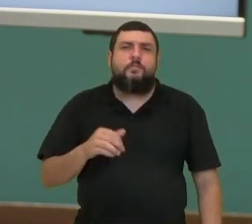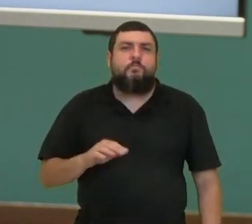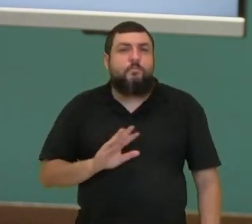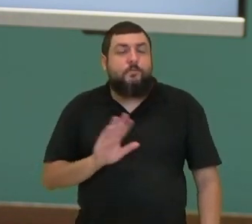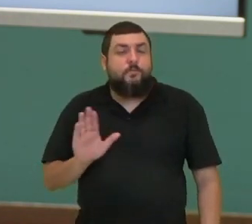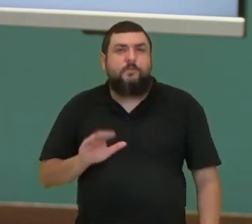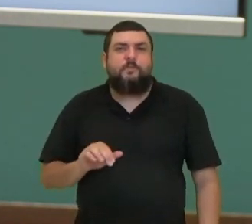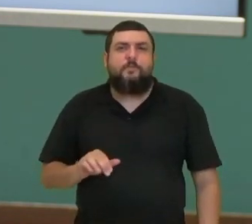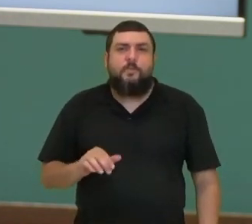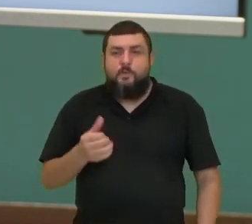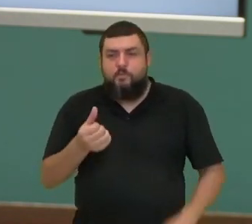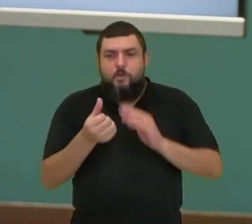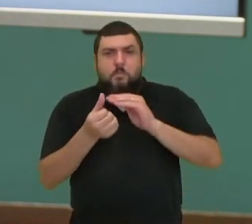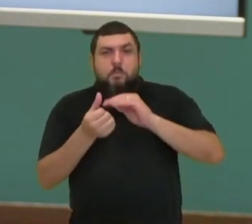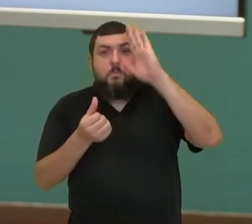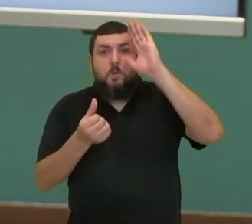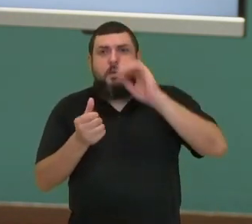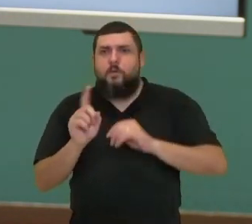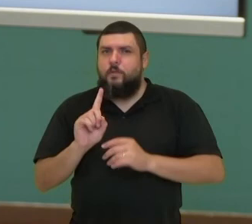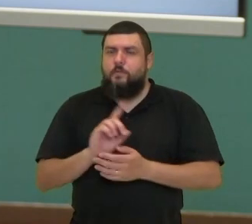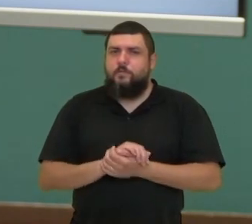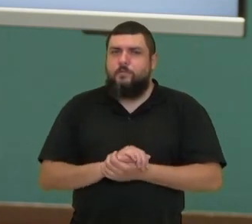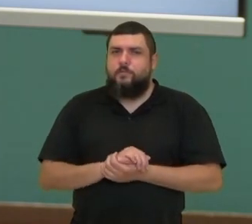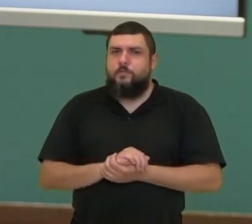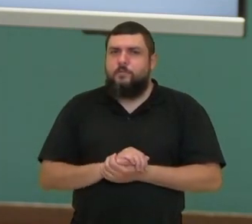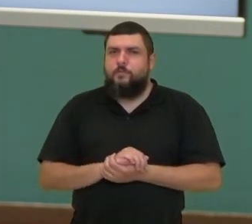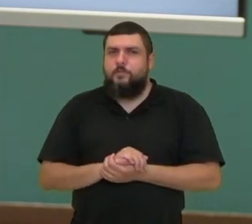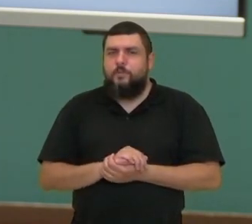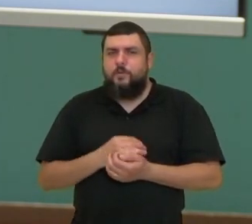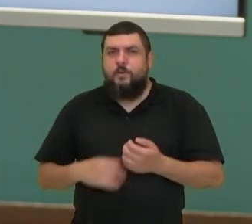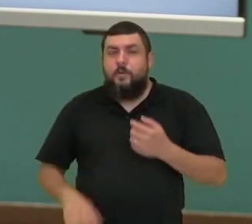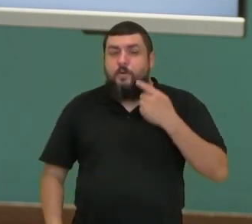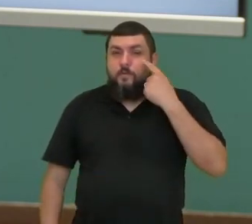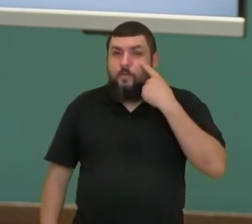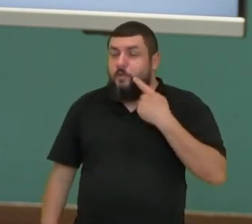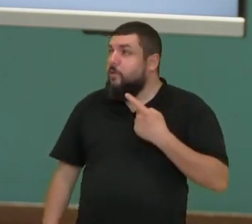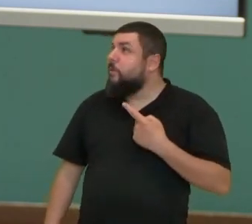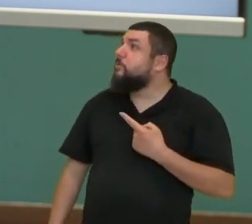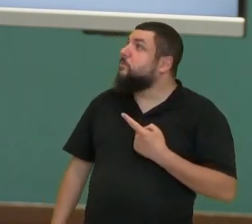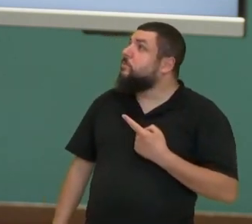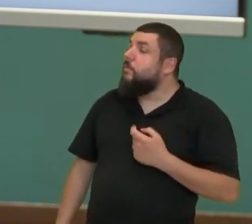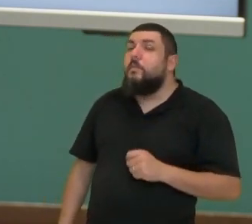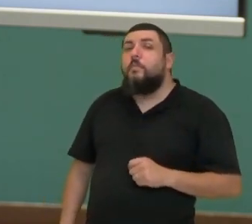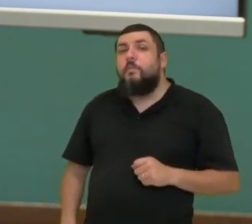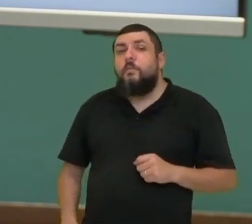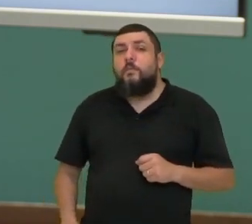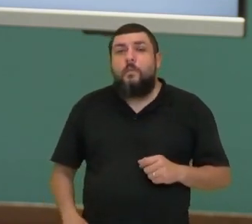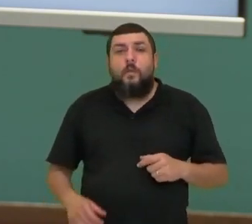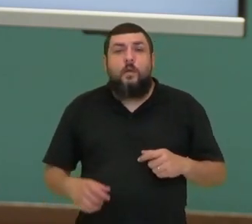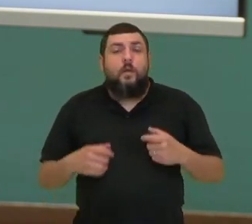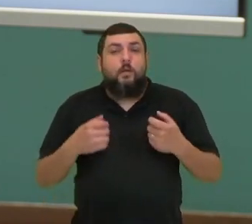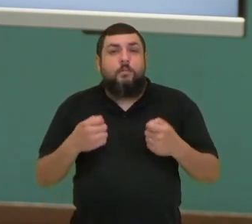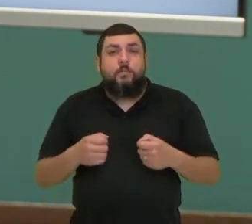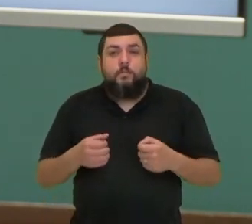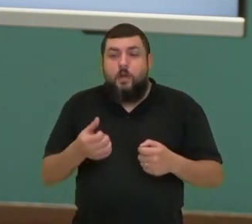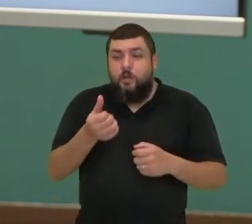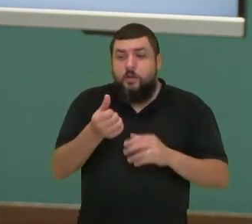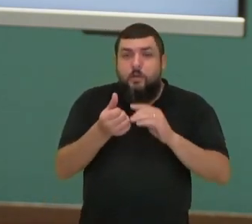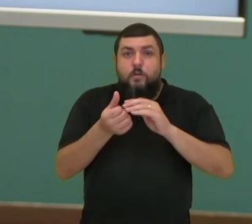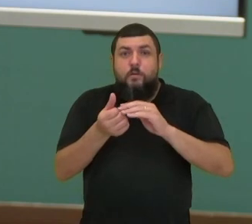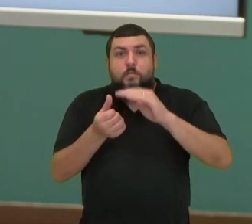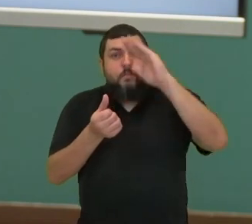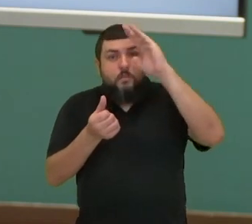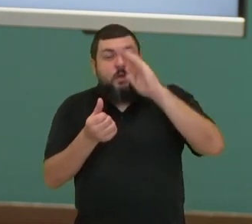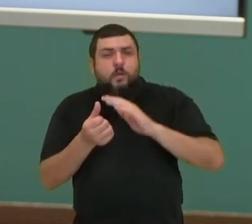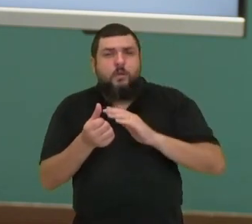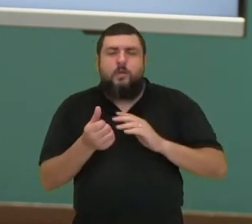6, certo? Como se tratam aqui de uma situação que tem que sair uma face maior que 6, então isto